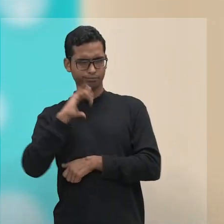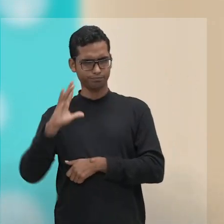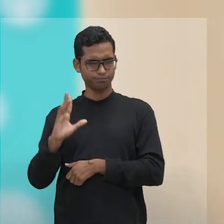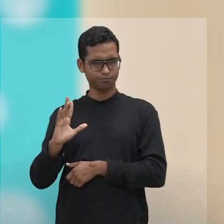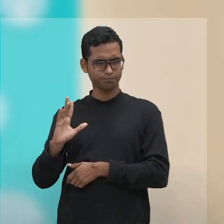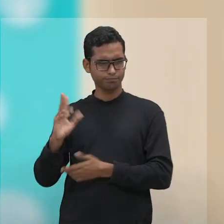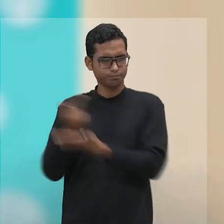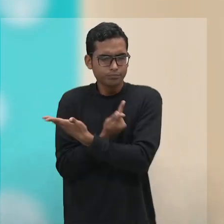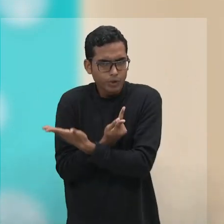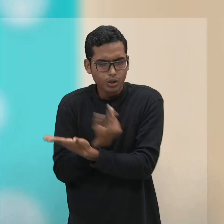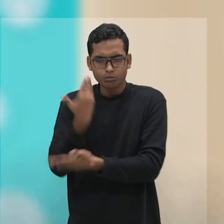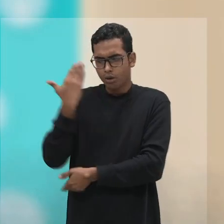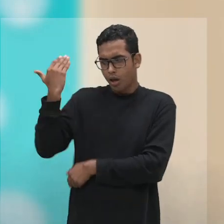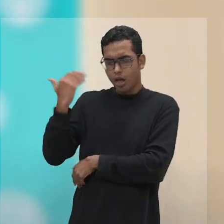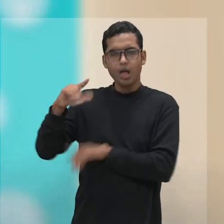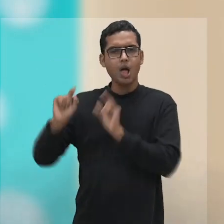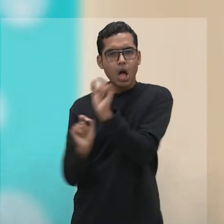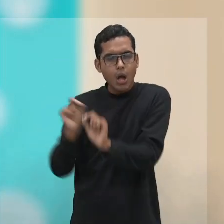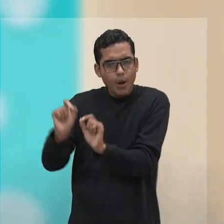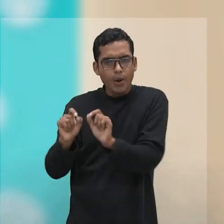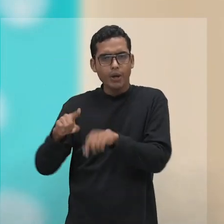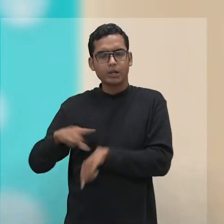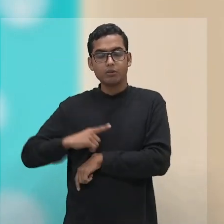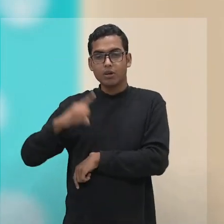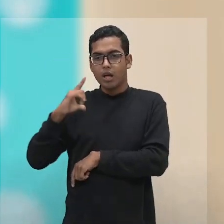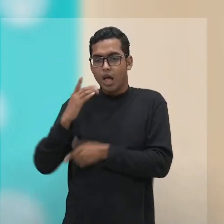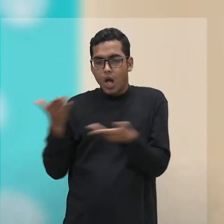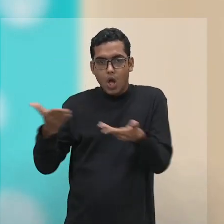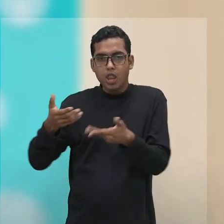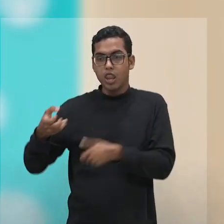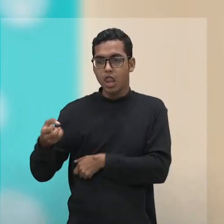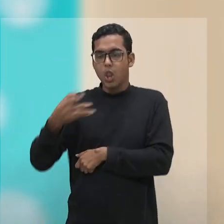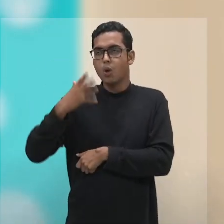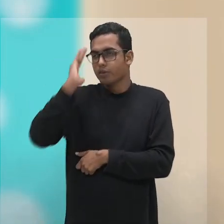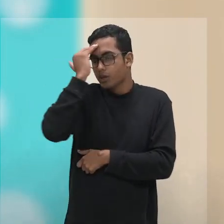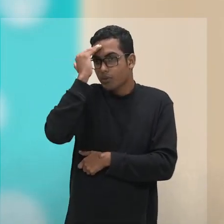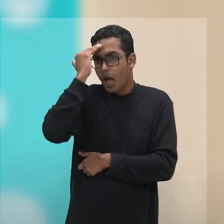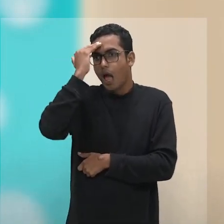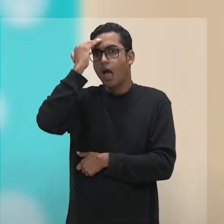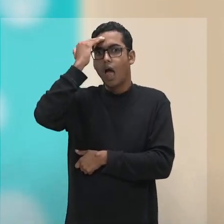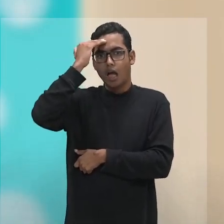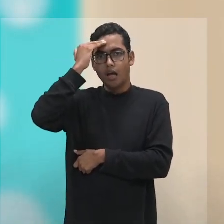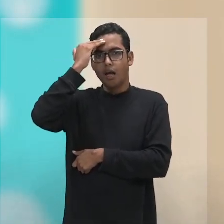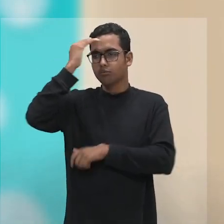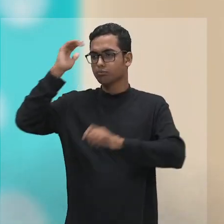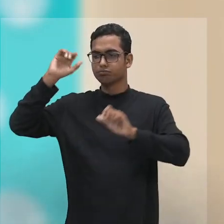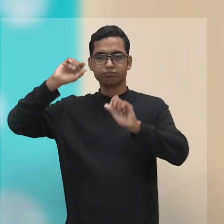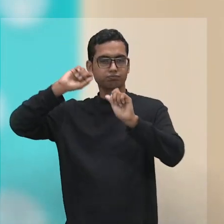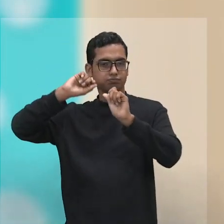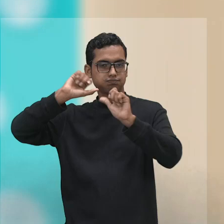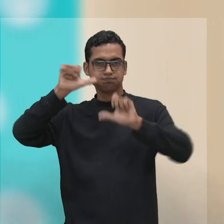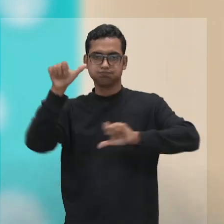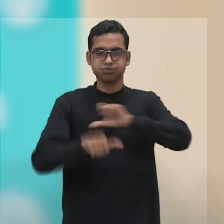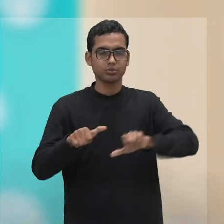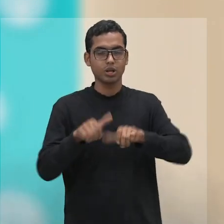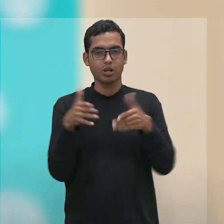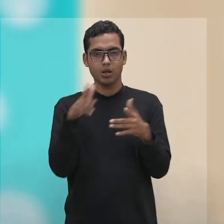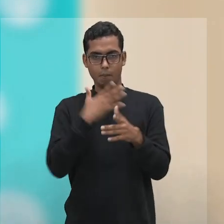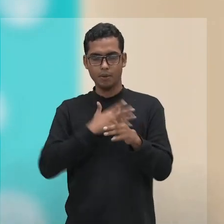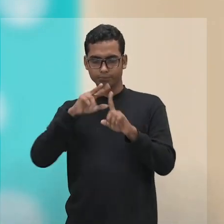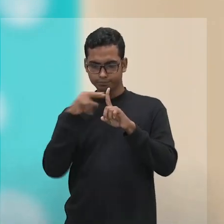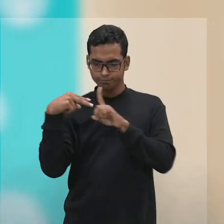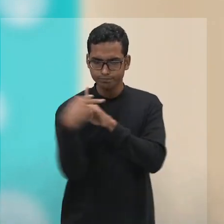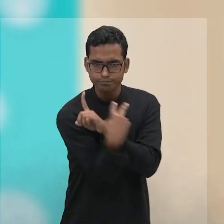ser evidenciada na nova reinterpretação dessa narrativa. Então, quando eu coloco o meu olhar, eu